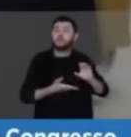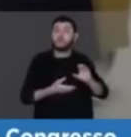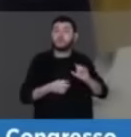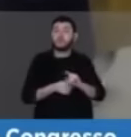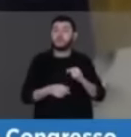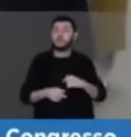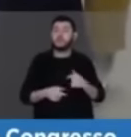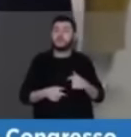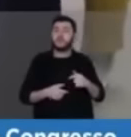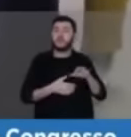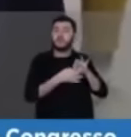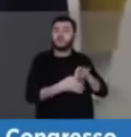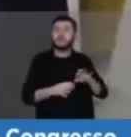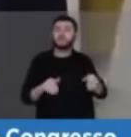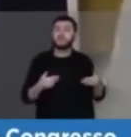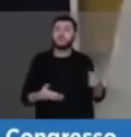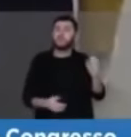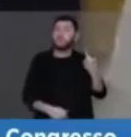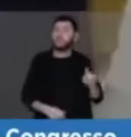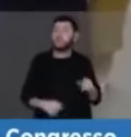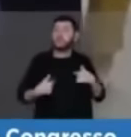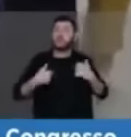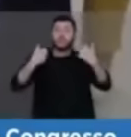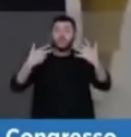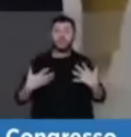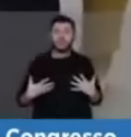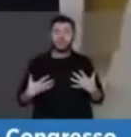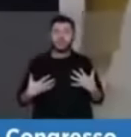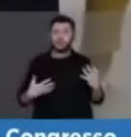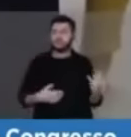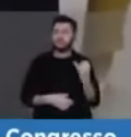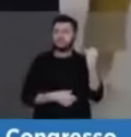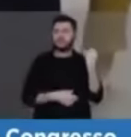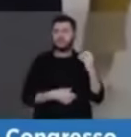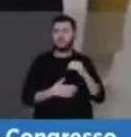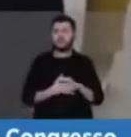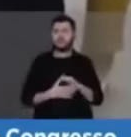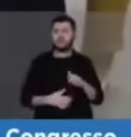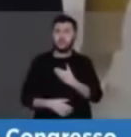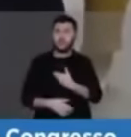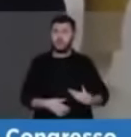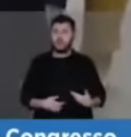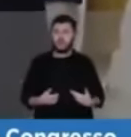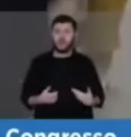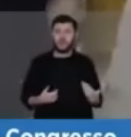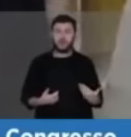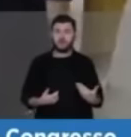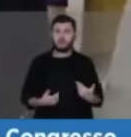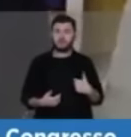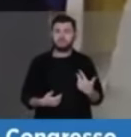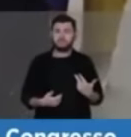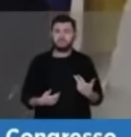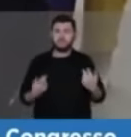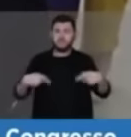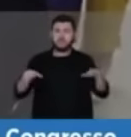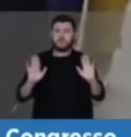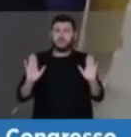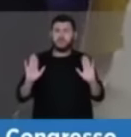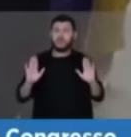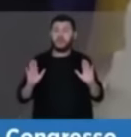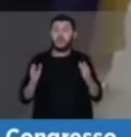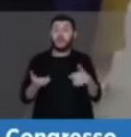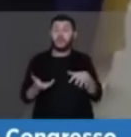para onde e é importante que se diga eu poderia nem utilizar a palavra do governo aqui esse recursos são recursos do congresso